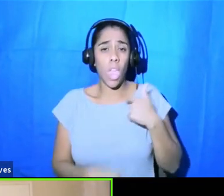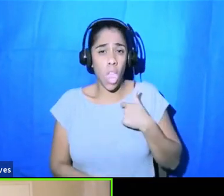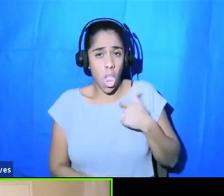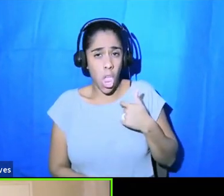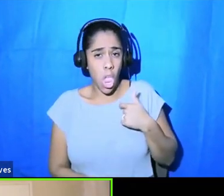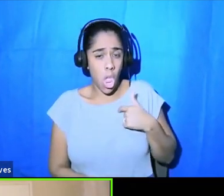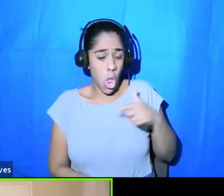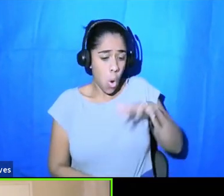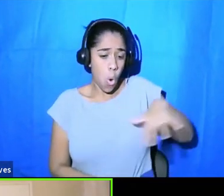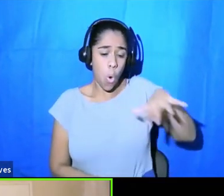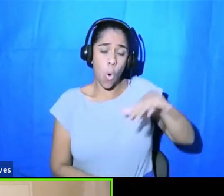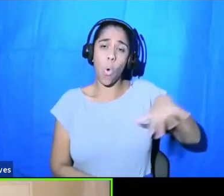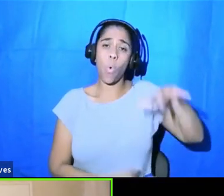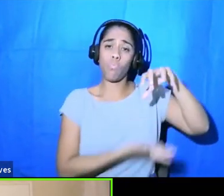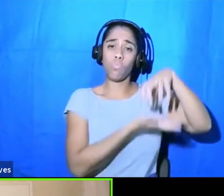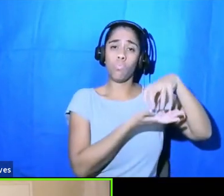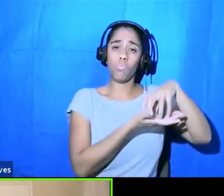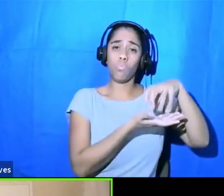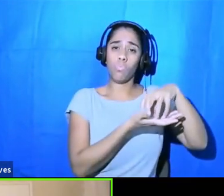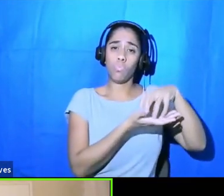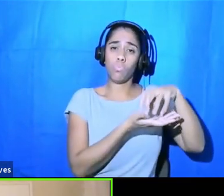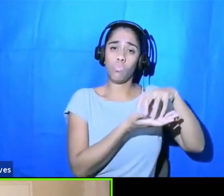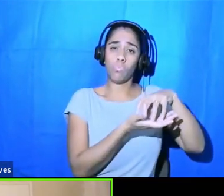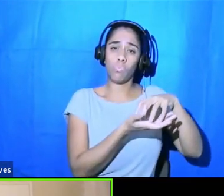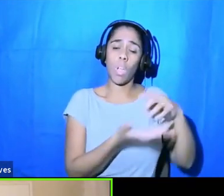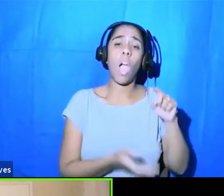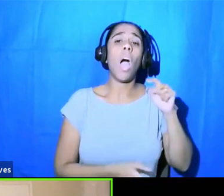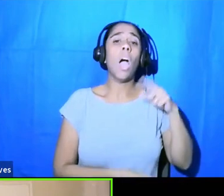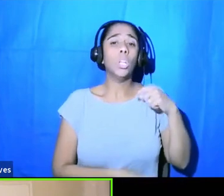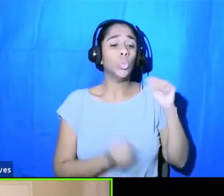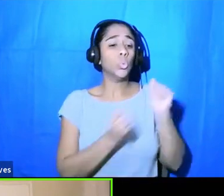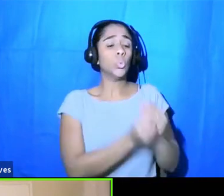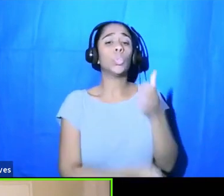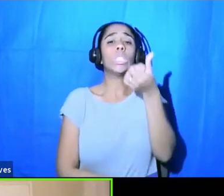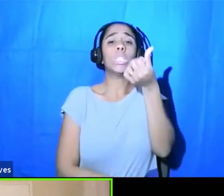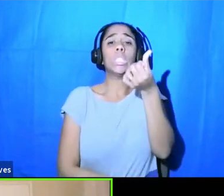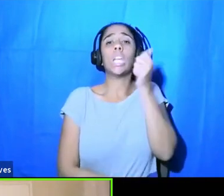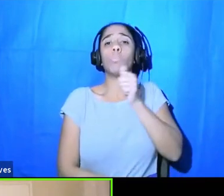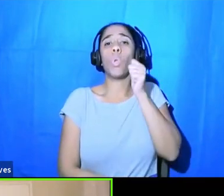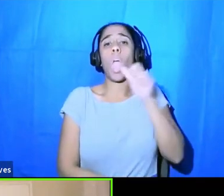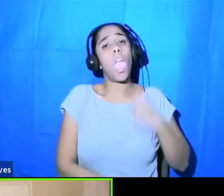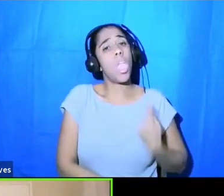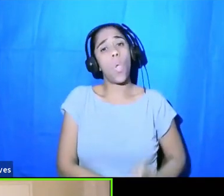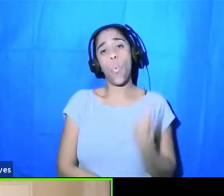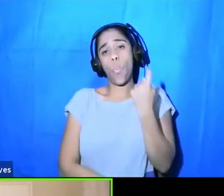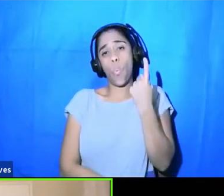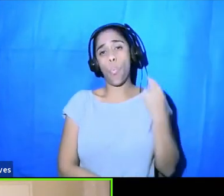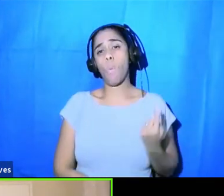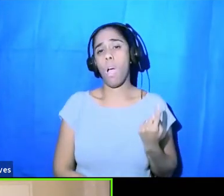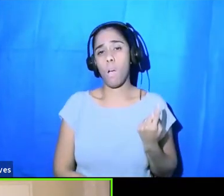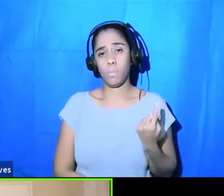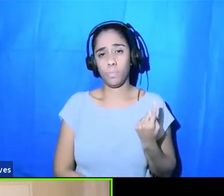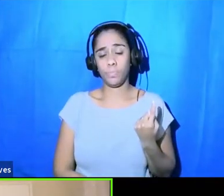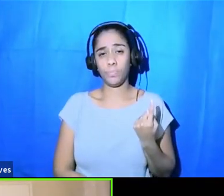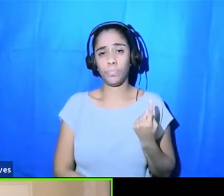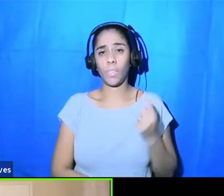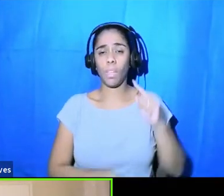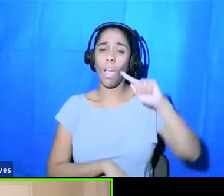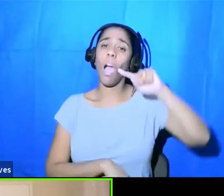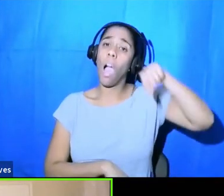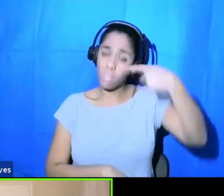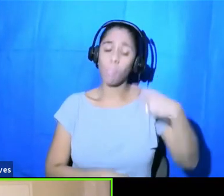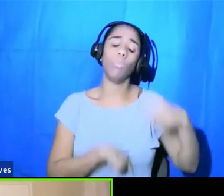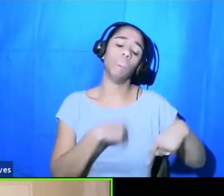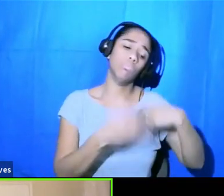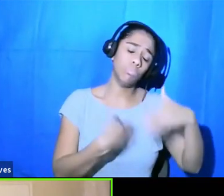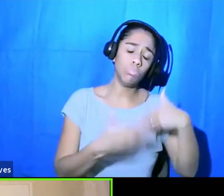para estas eleições, a raiz de todo o processo de mobilização popular, a raiz da revolta